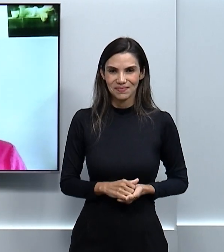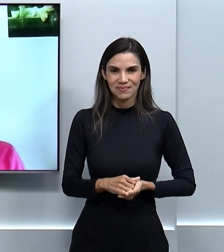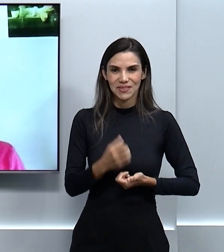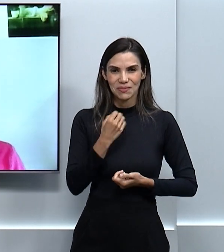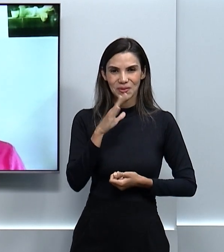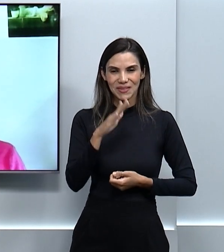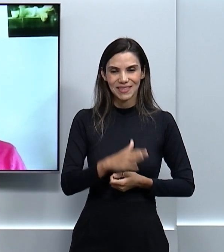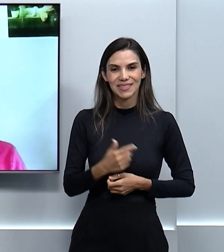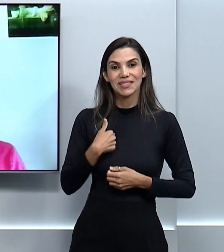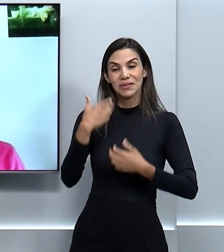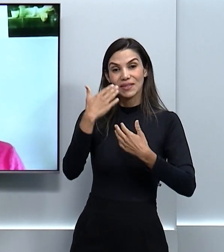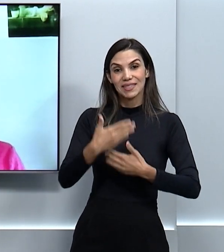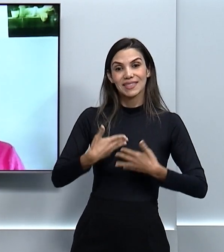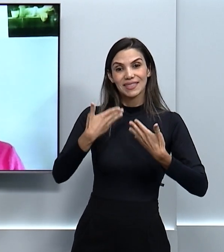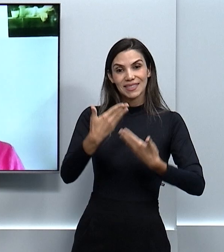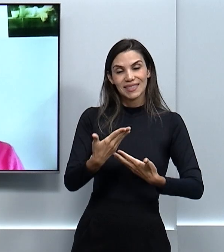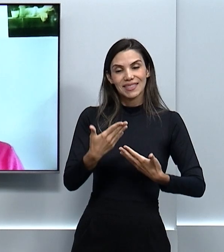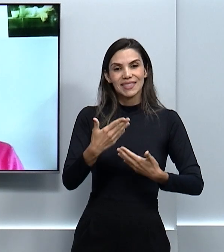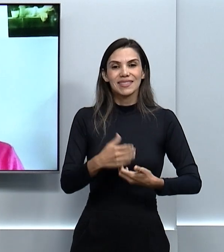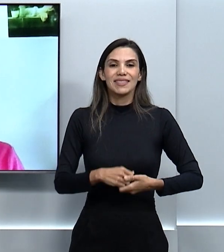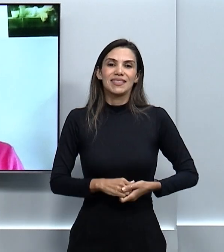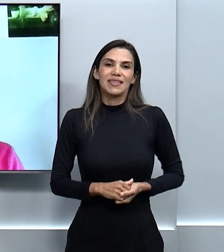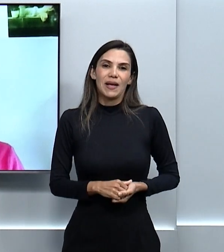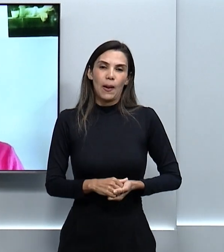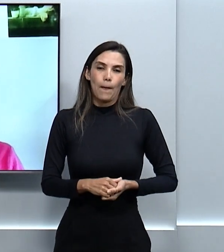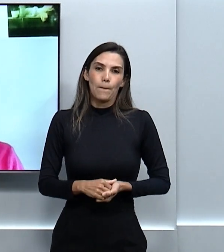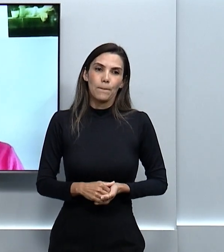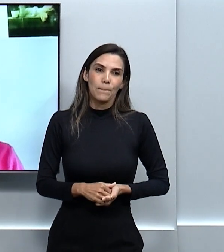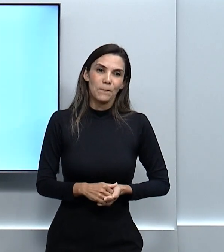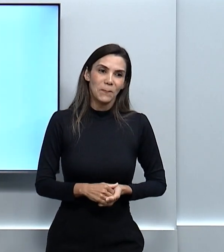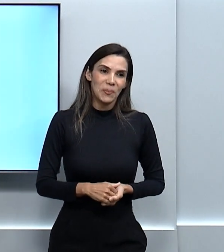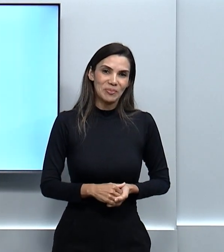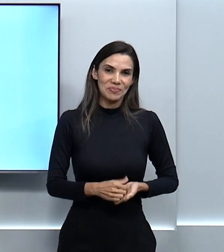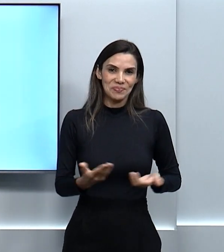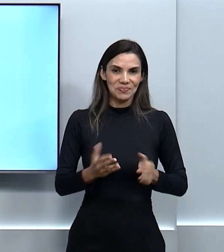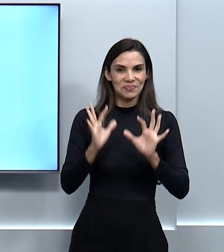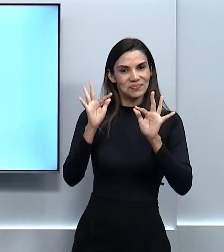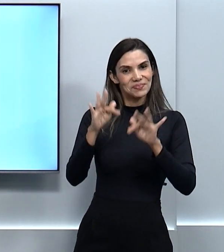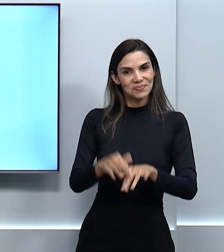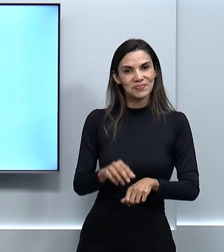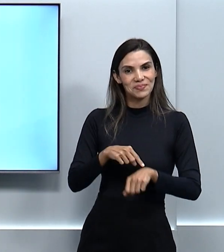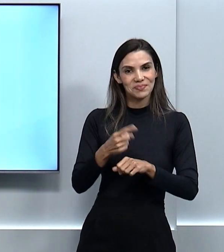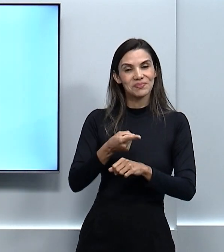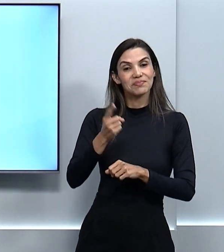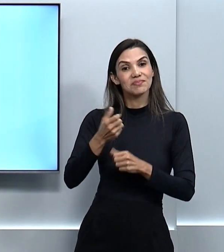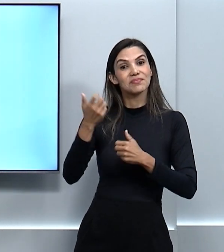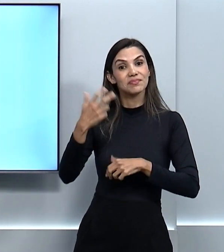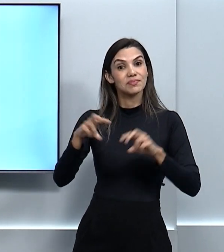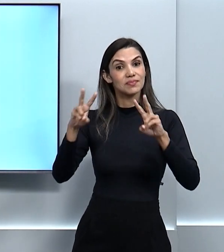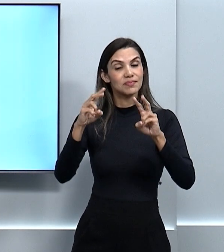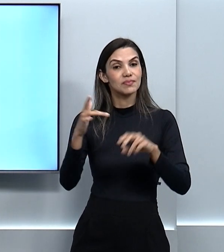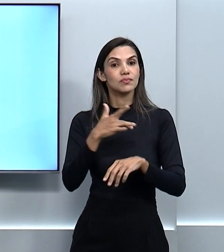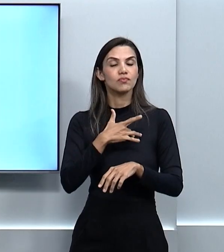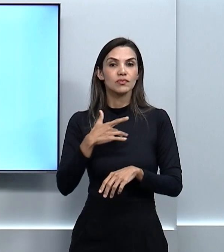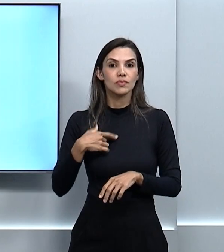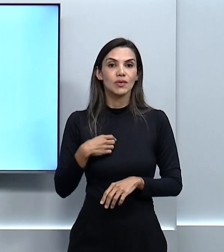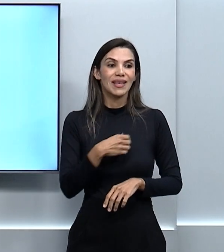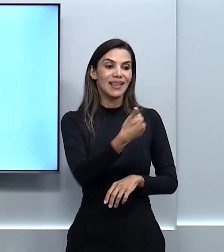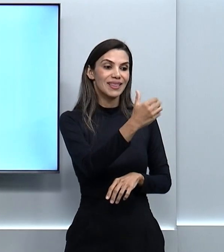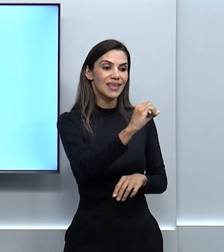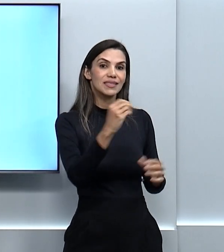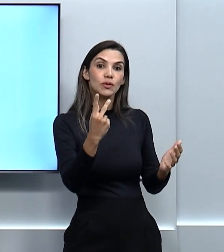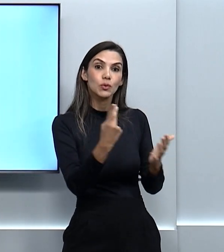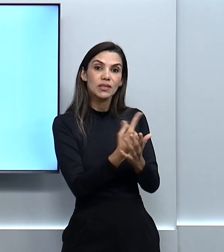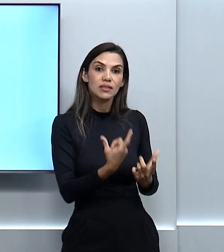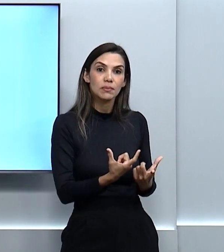Eu que agradeço a oportunidade. Bom, e para fechar esse bloco, a gente volta a falar sobre saúde. De cada 10 casos